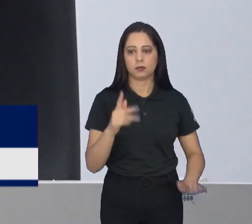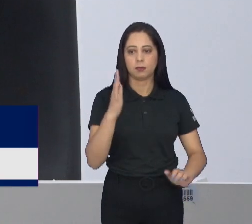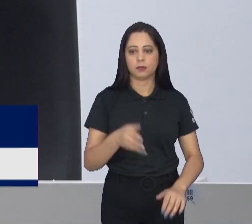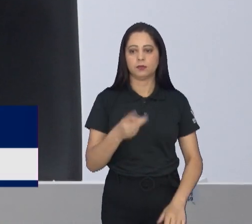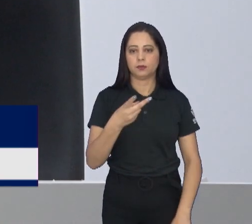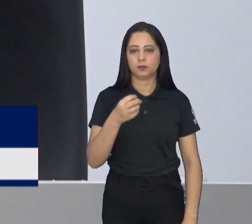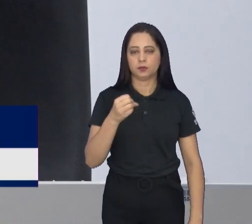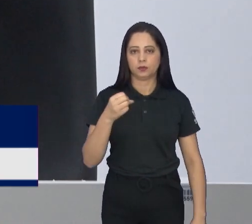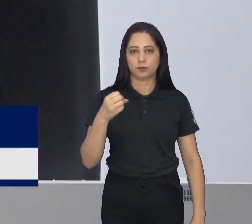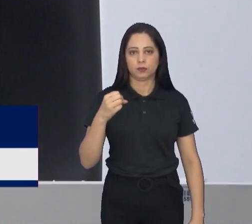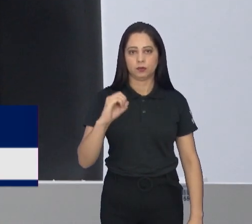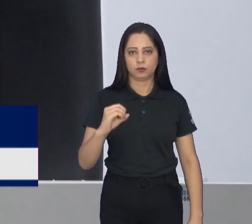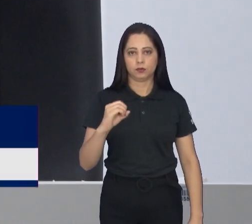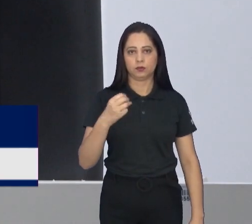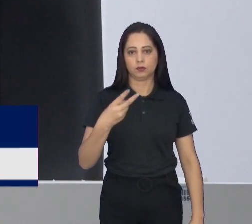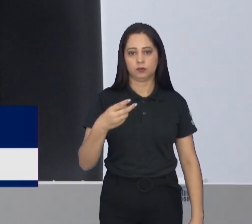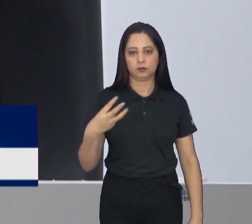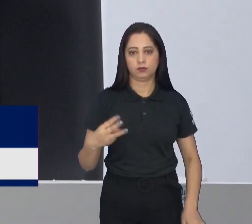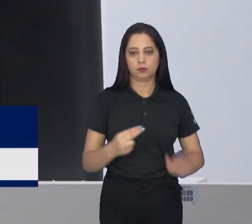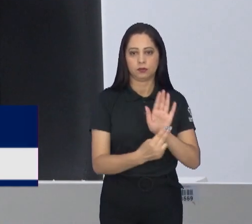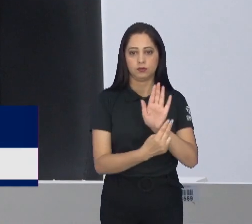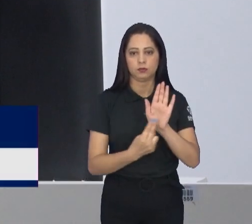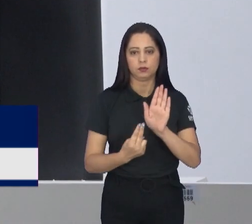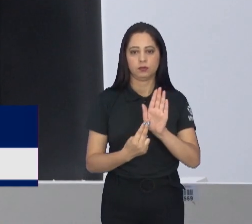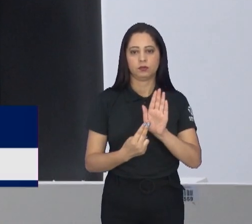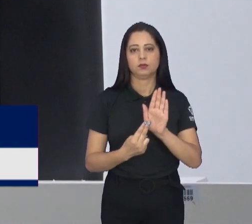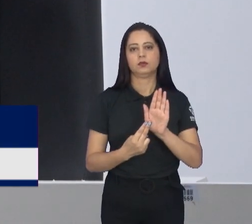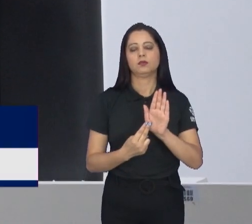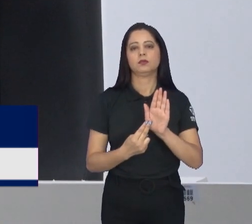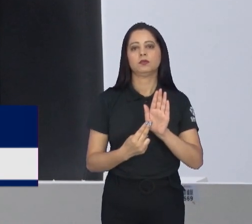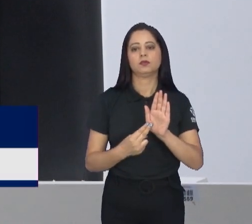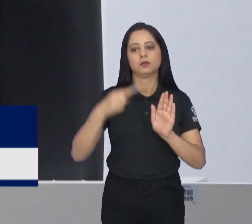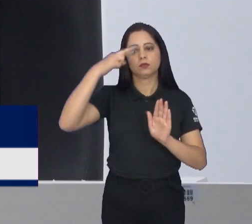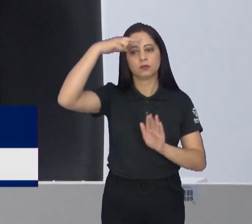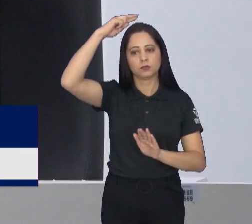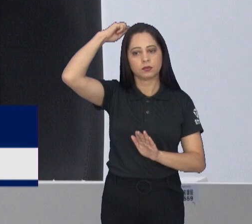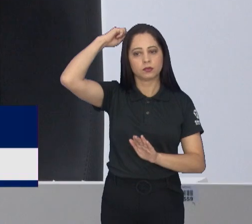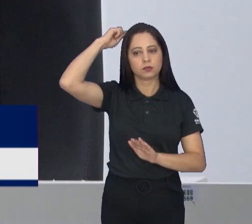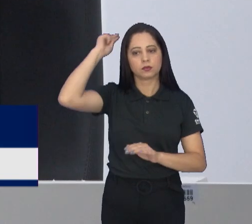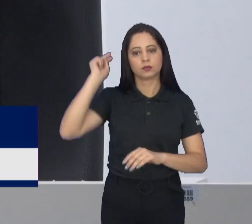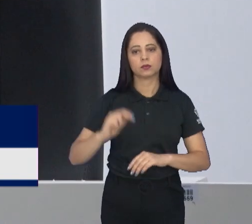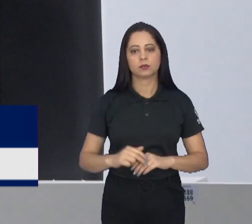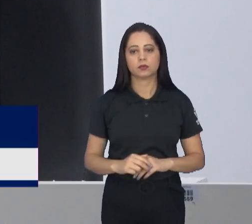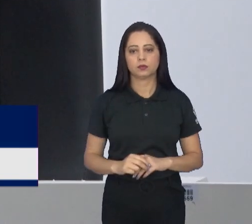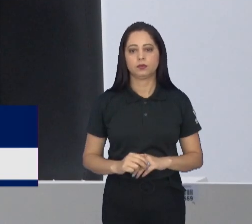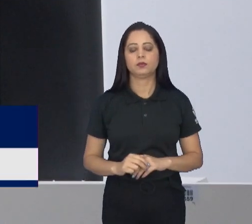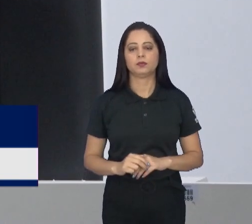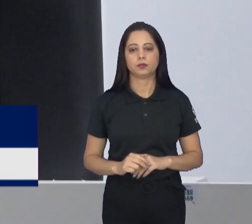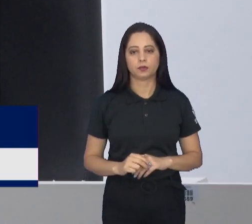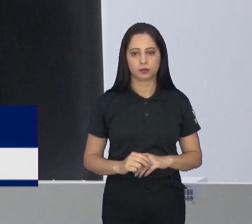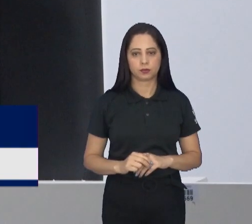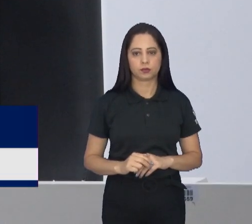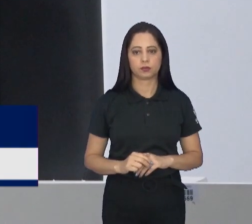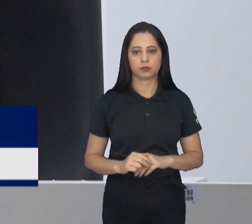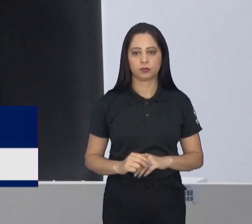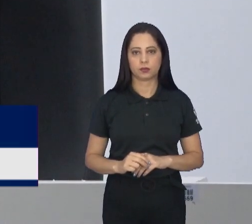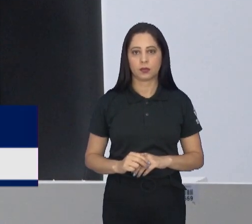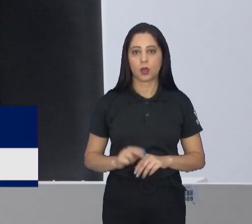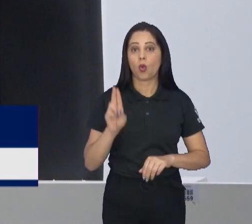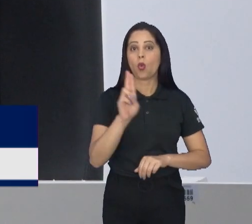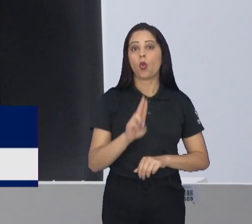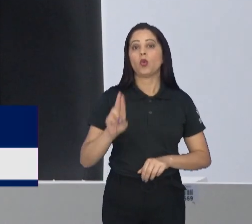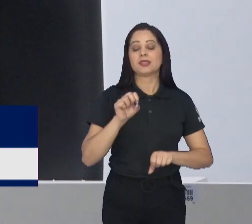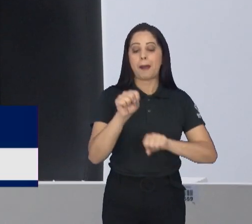183/2023. Autoria, vereador Robertinho da Padaria. Dispõe sobre o uso de